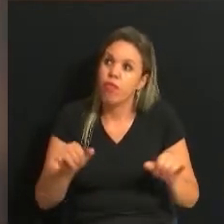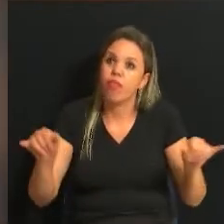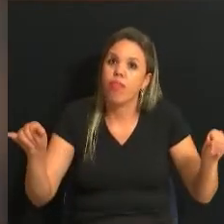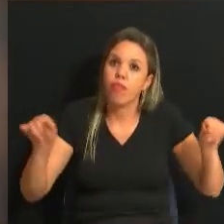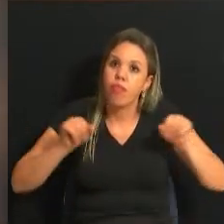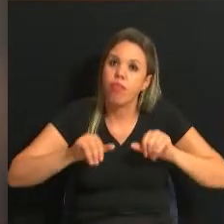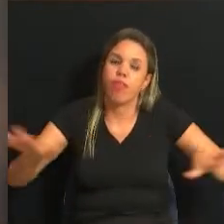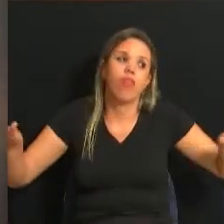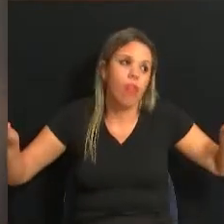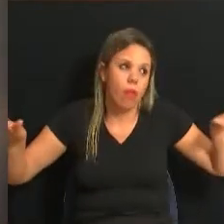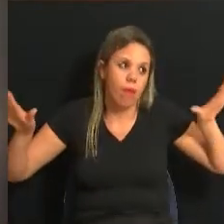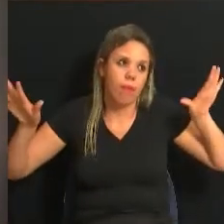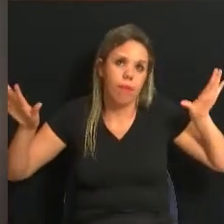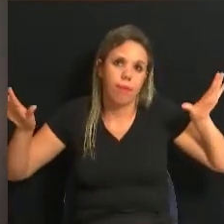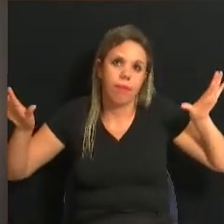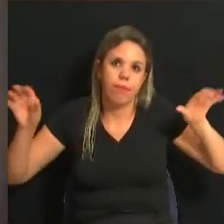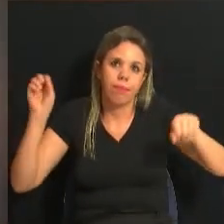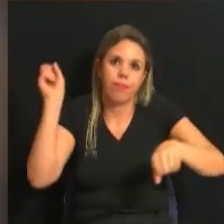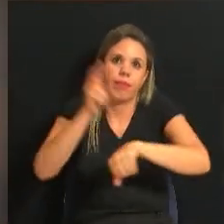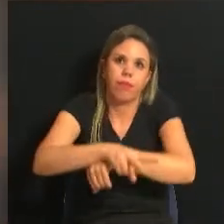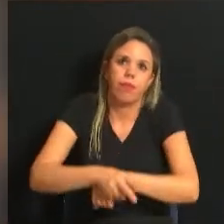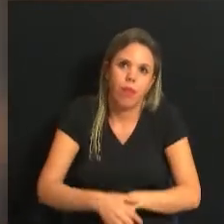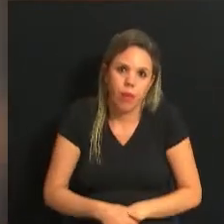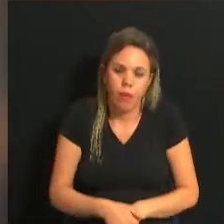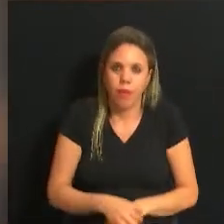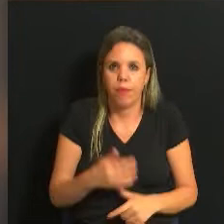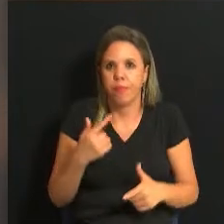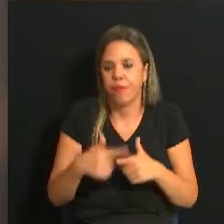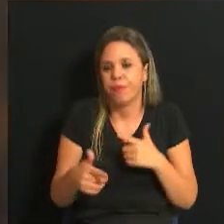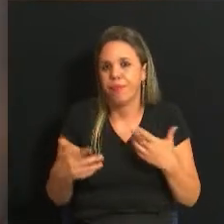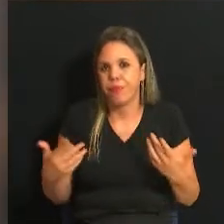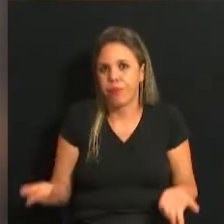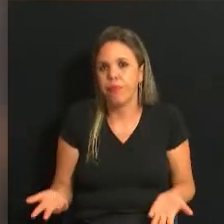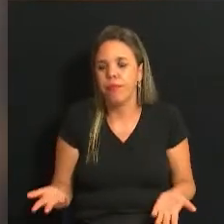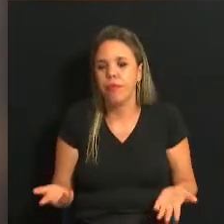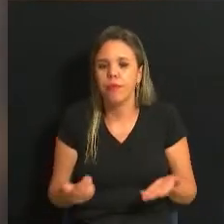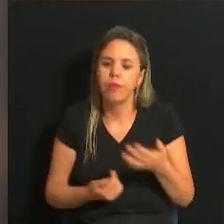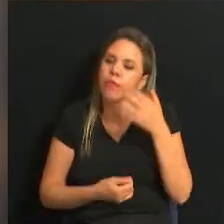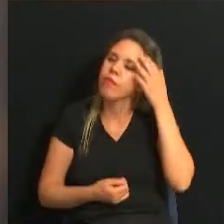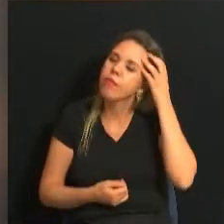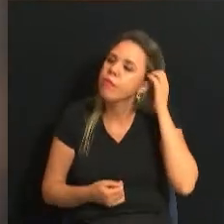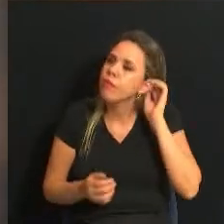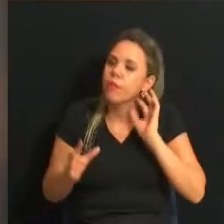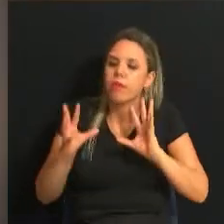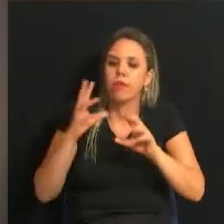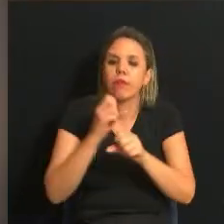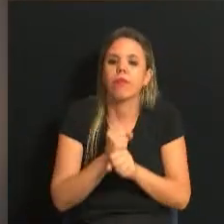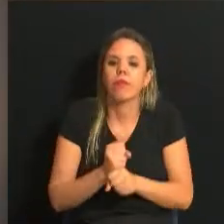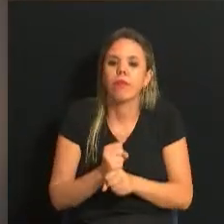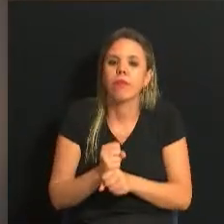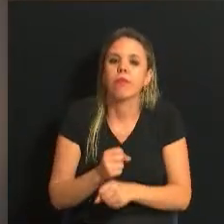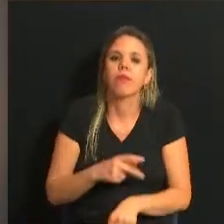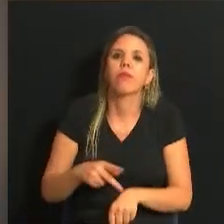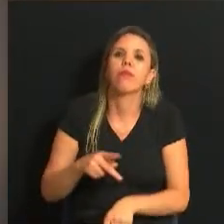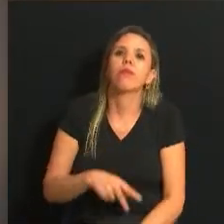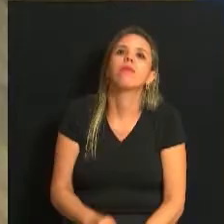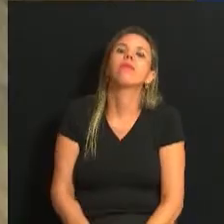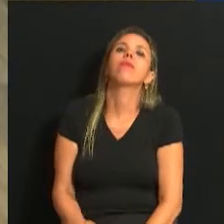segue propagando o vírus e as variantes todas aqui no nosso país.